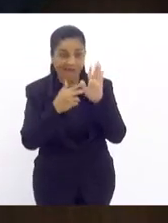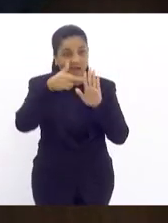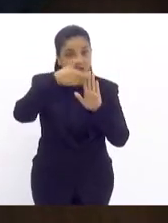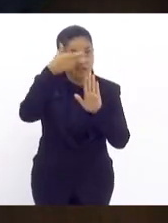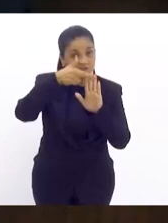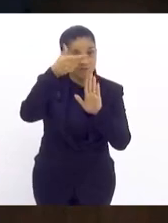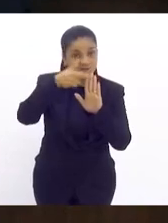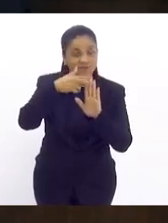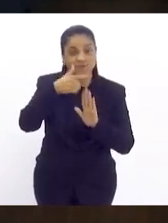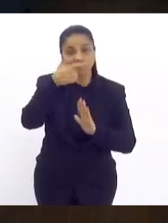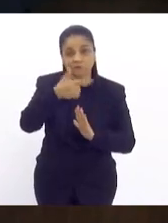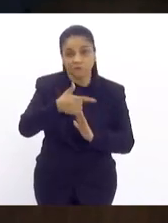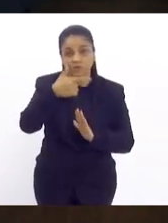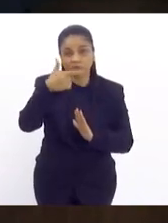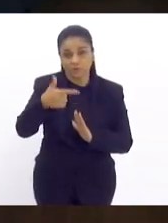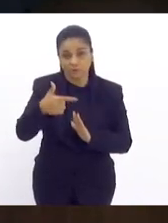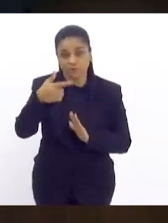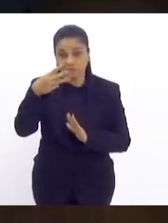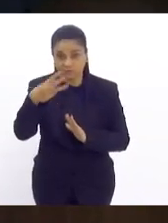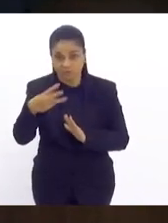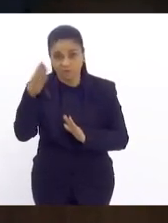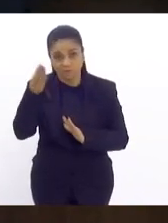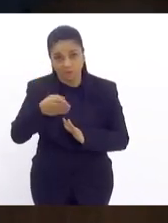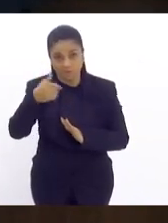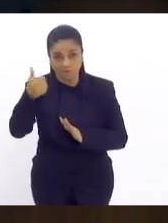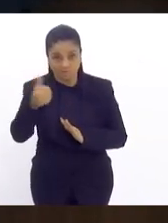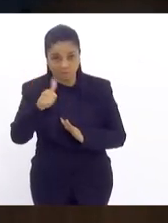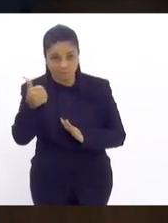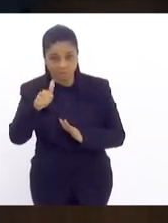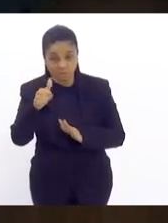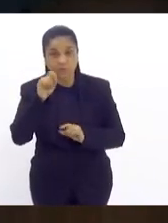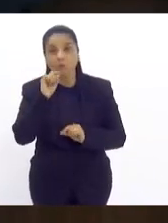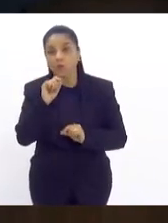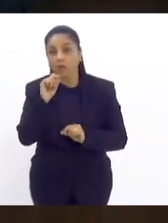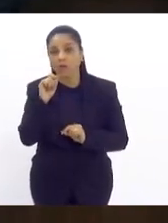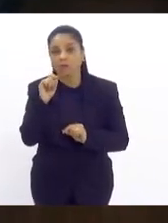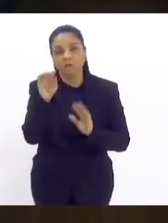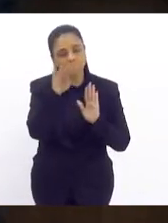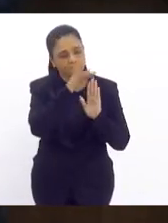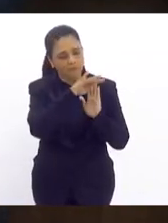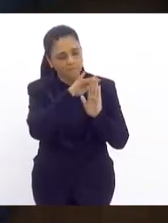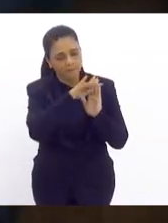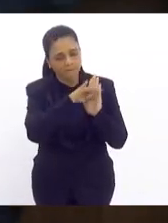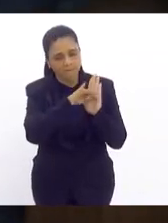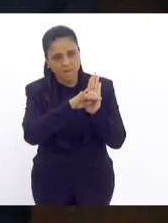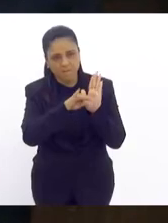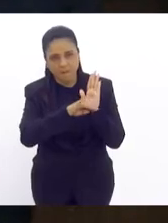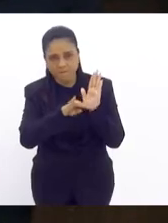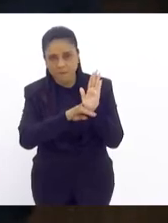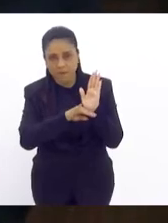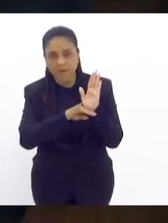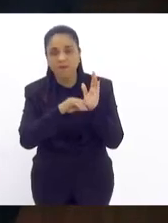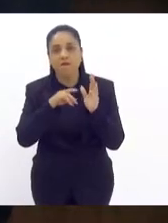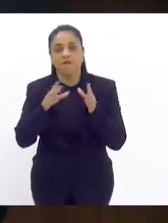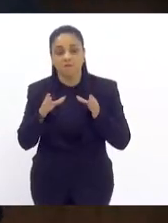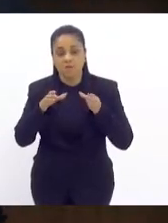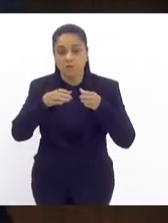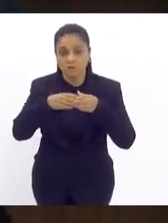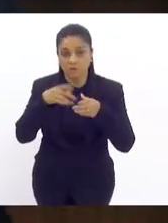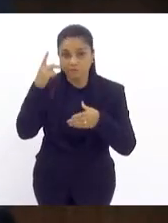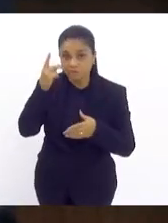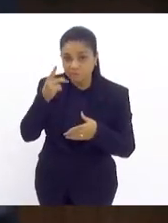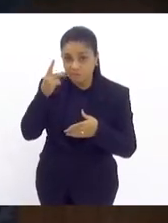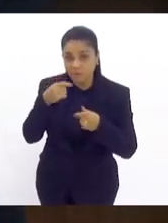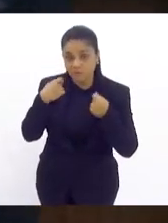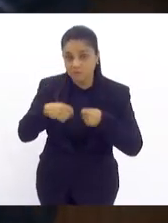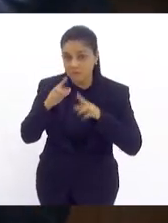número 223 2011 que define critérios para frente parlamentar tem que reunir Pelo